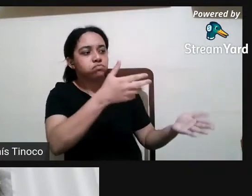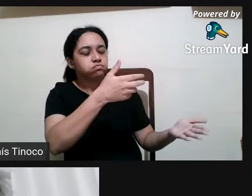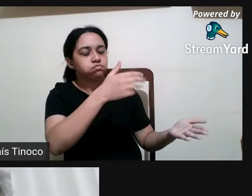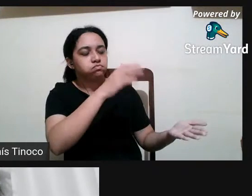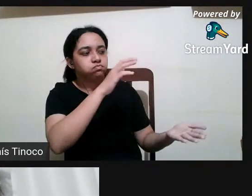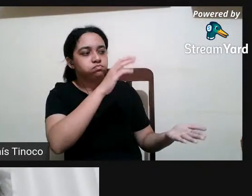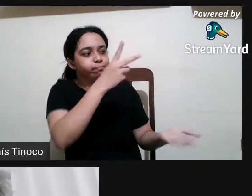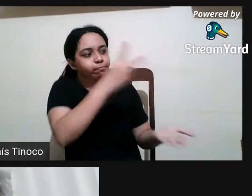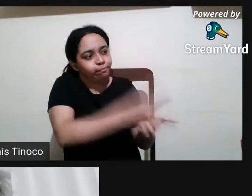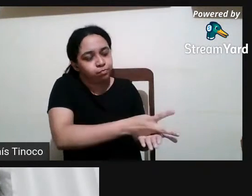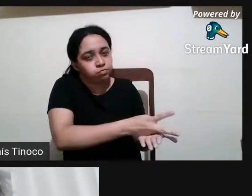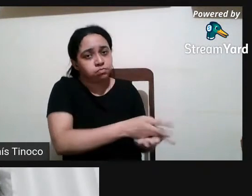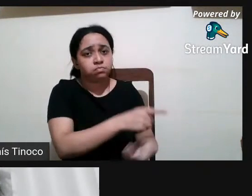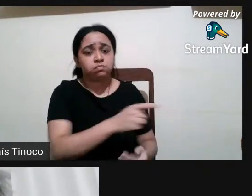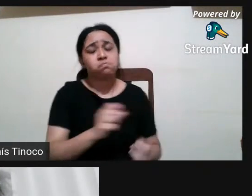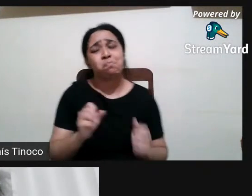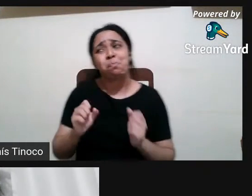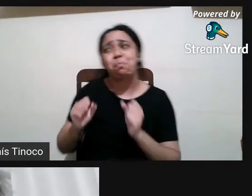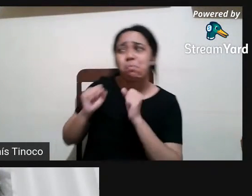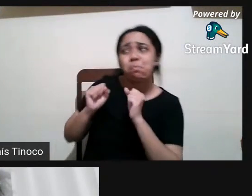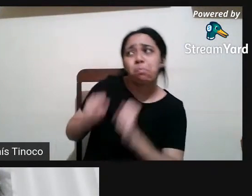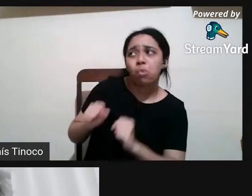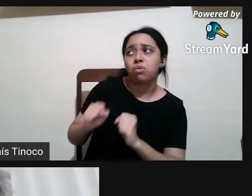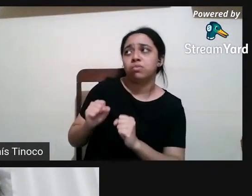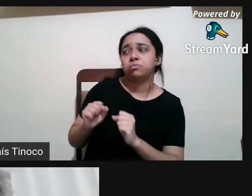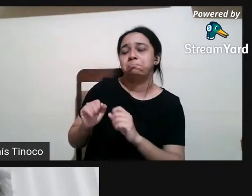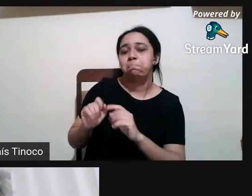até pode, mas você acaba